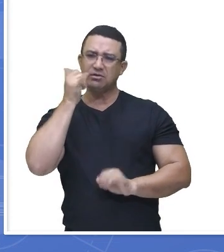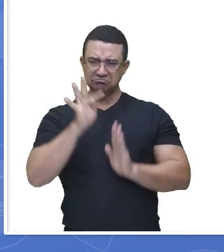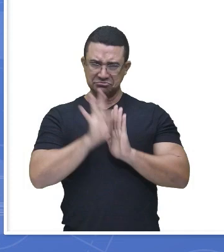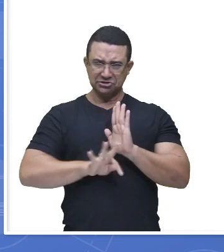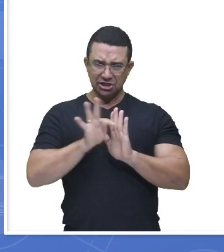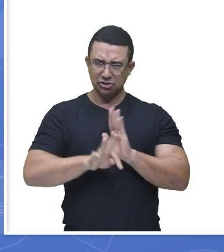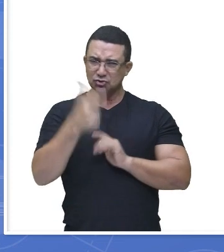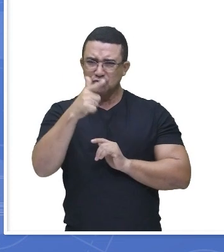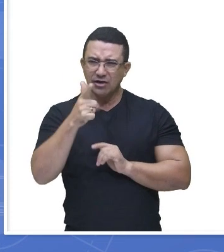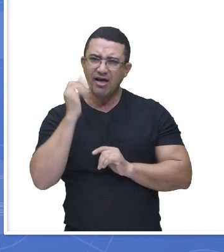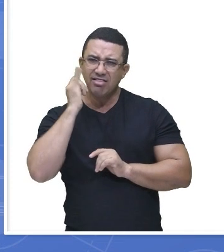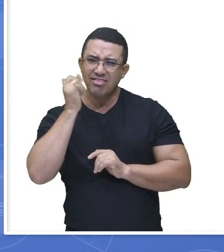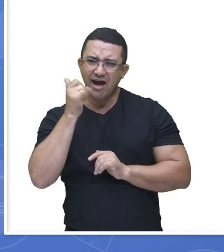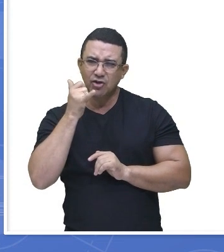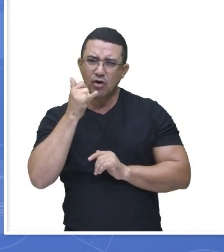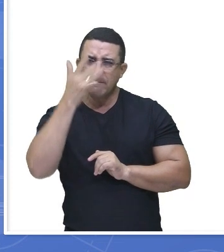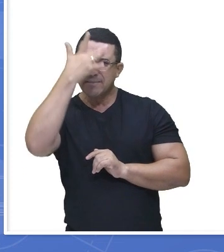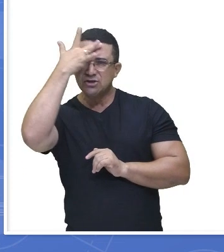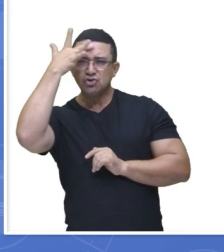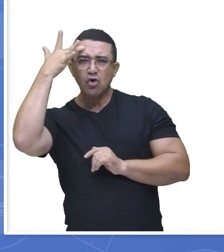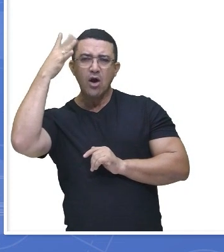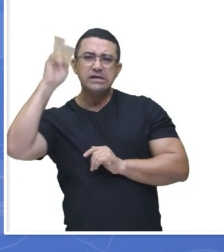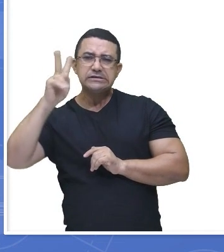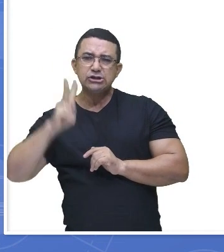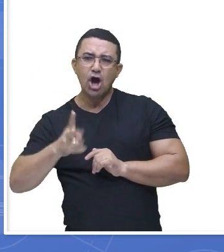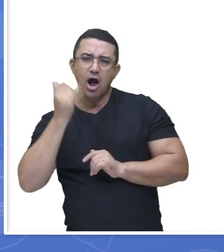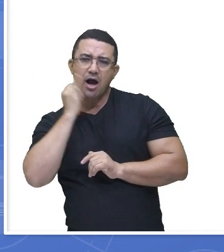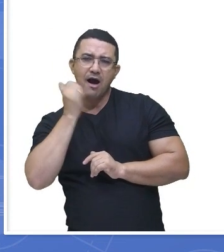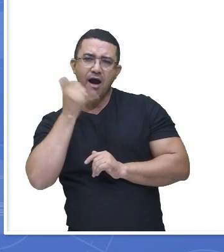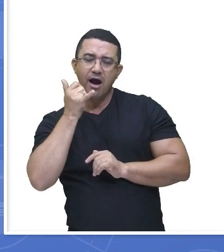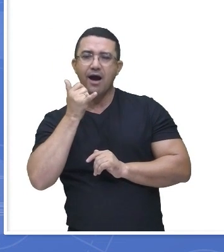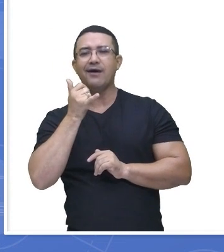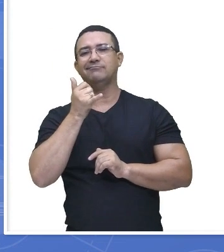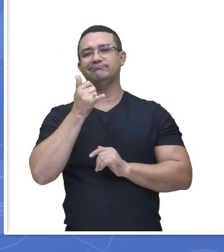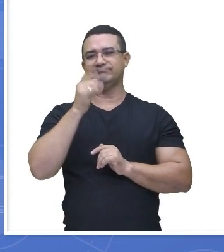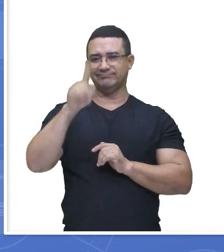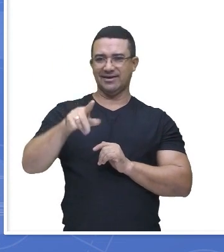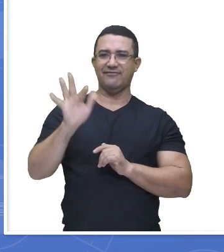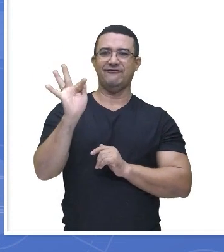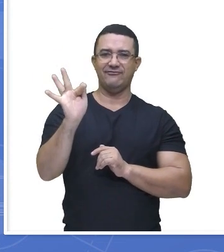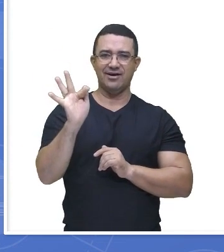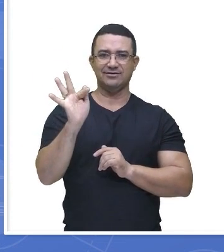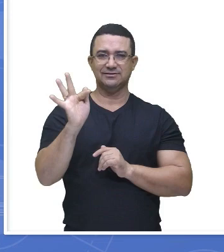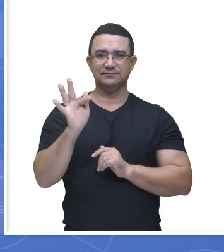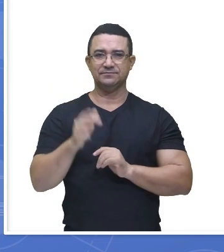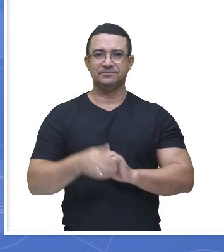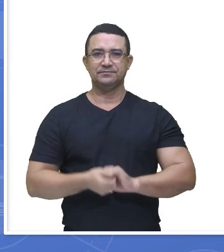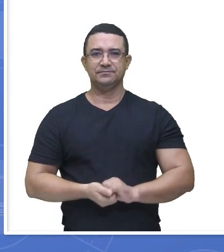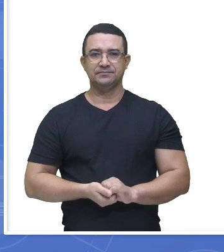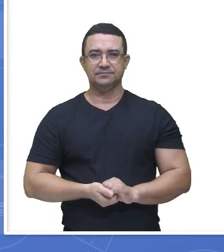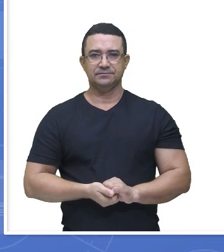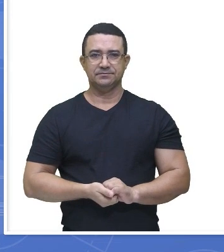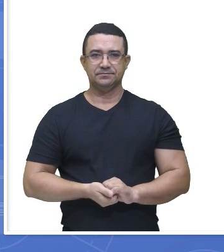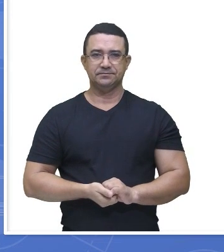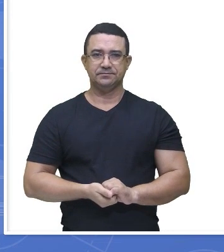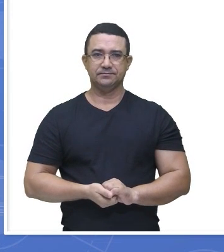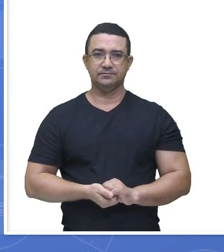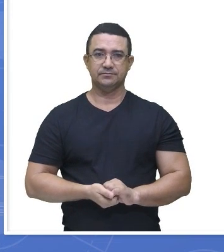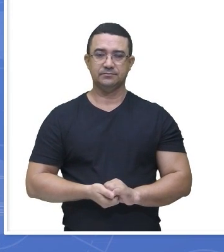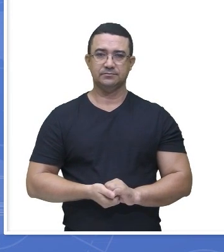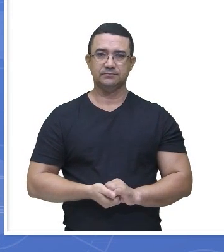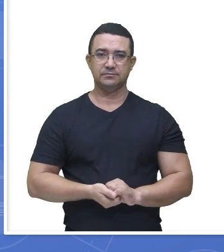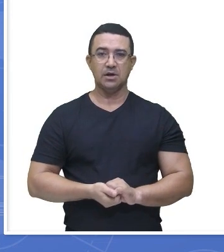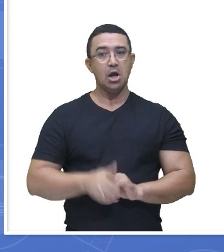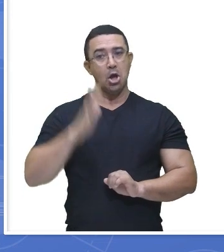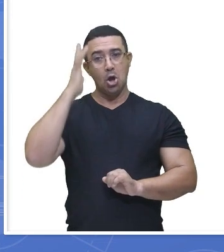narrador, mas o narrador é quem conta a história, dá a entender que é falsa. Olha, eu acho que é a letra D, né? Agora eu digo